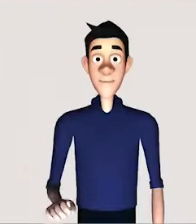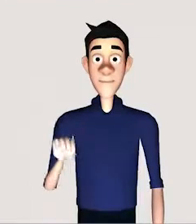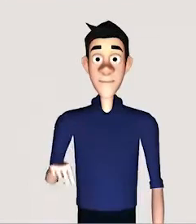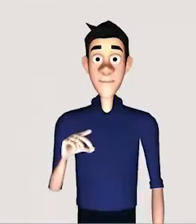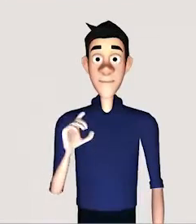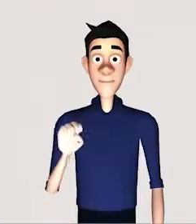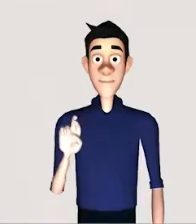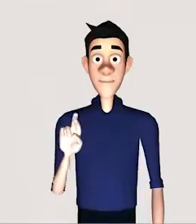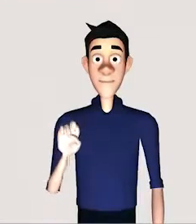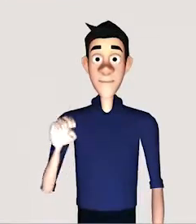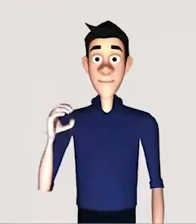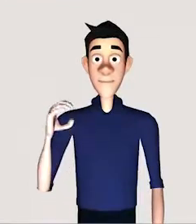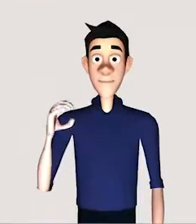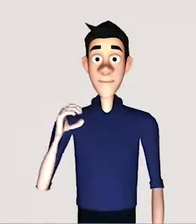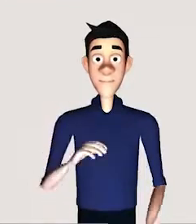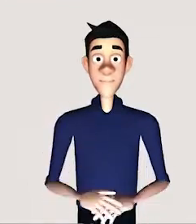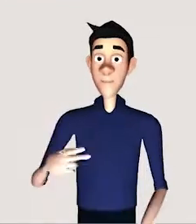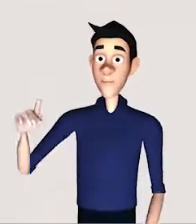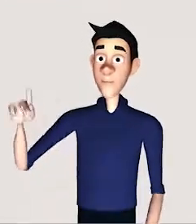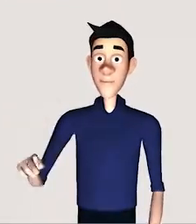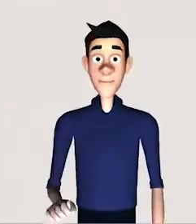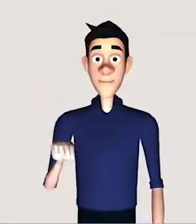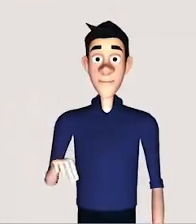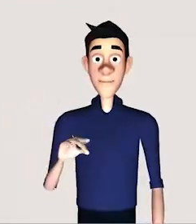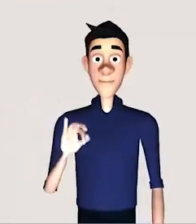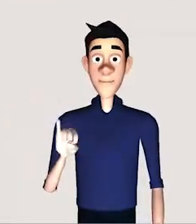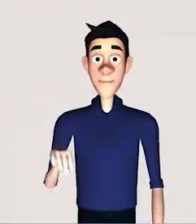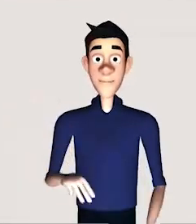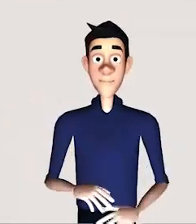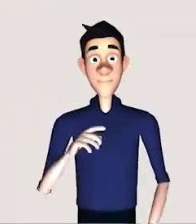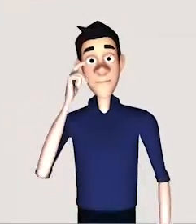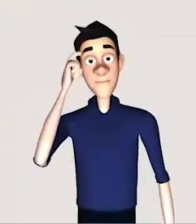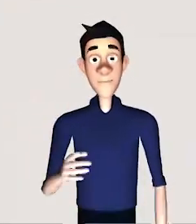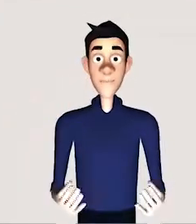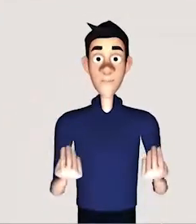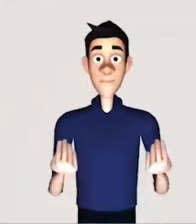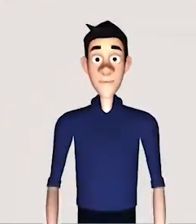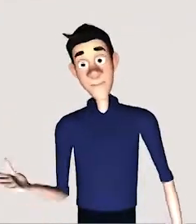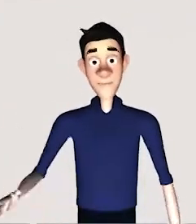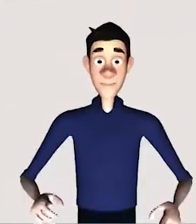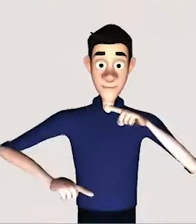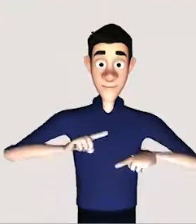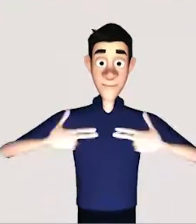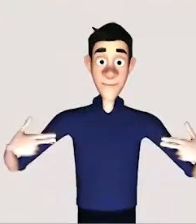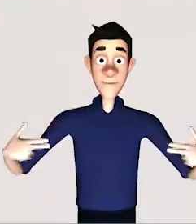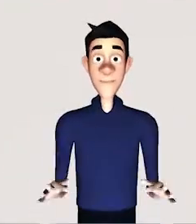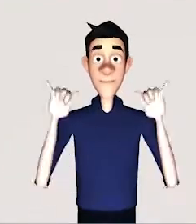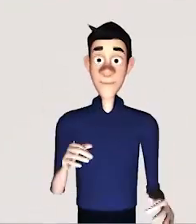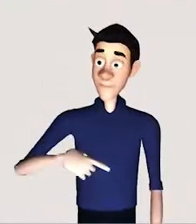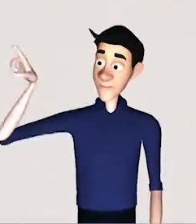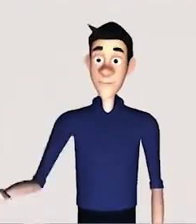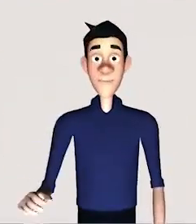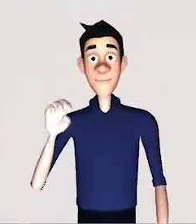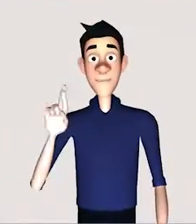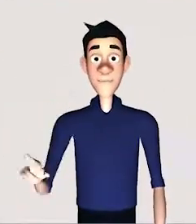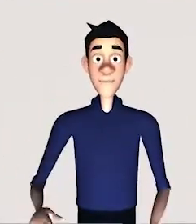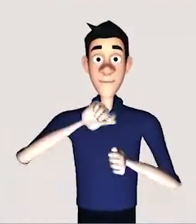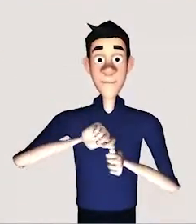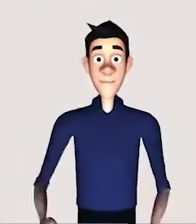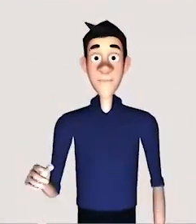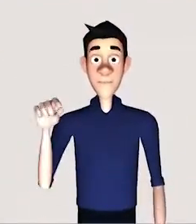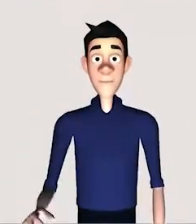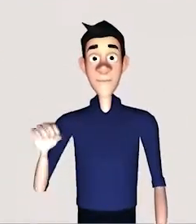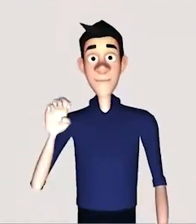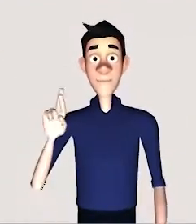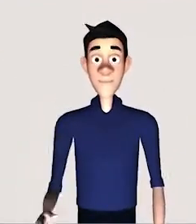do conhecimento que você extraiu nesse estudo. O importante é que você tenha resultados, esses resultados sejam válidos do